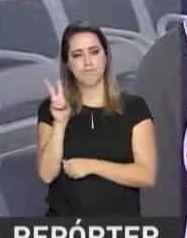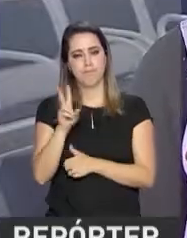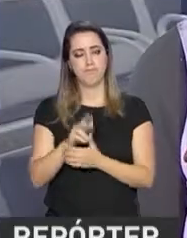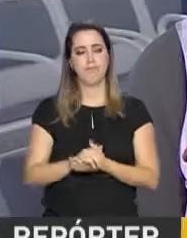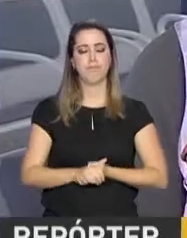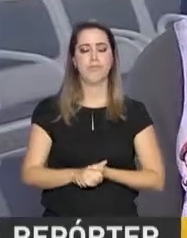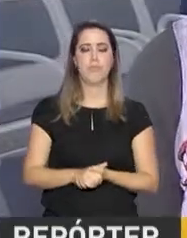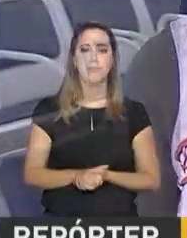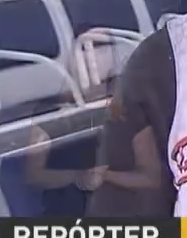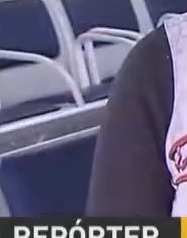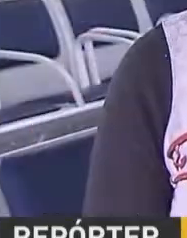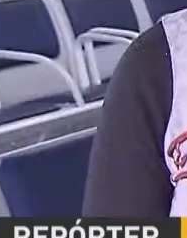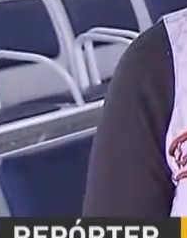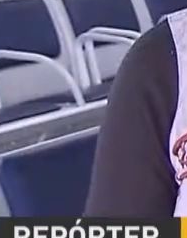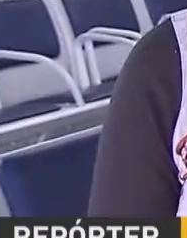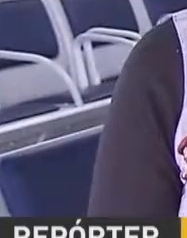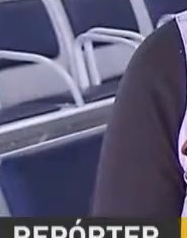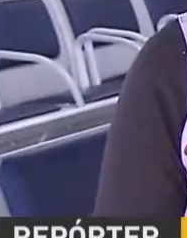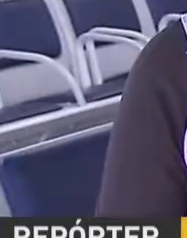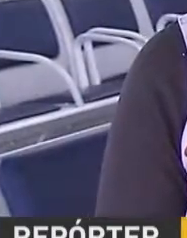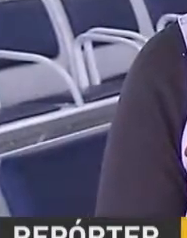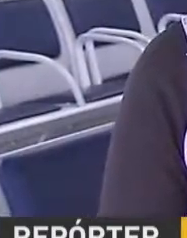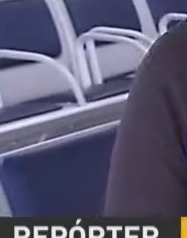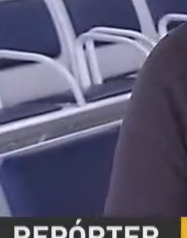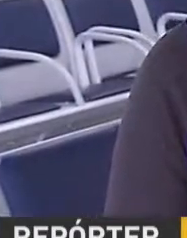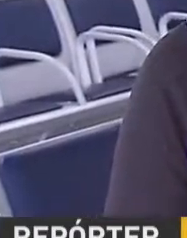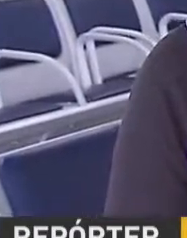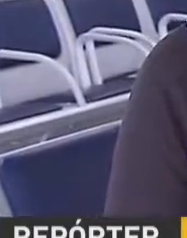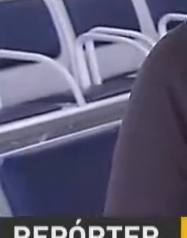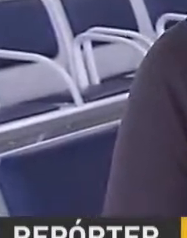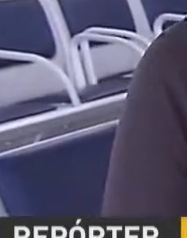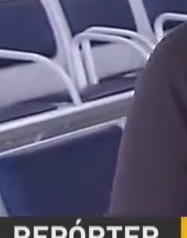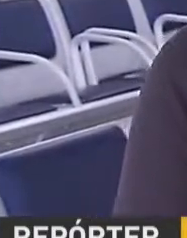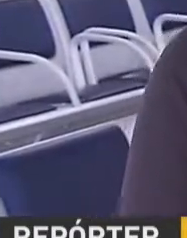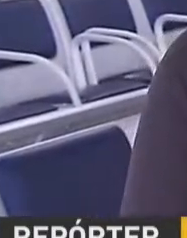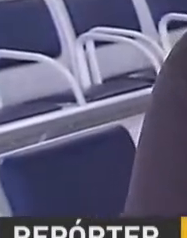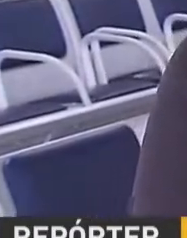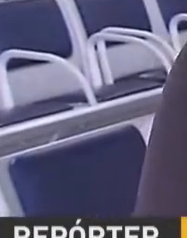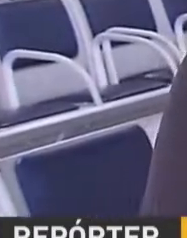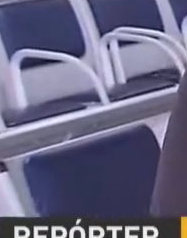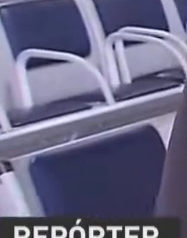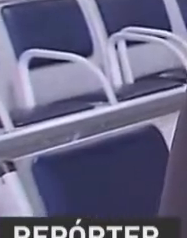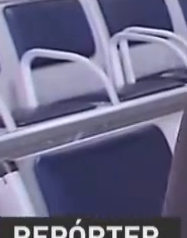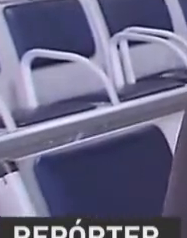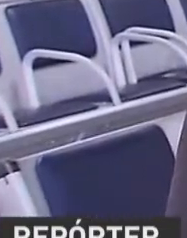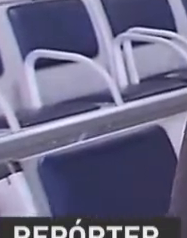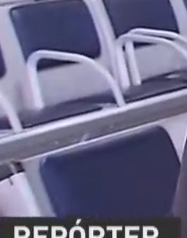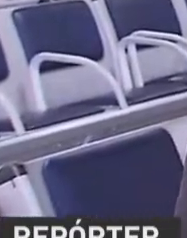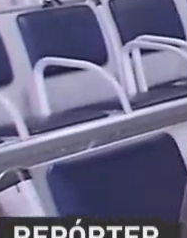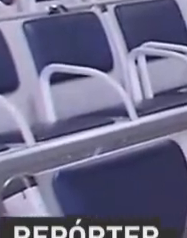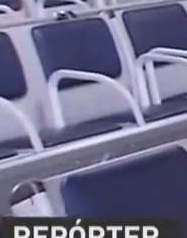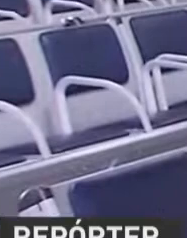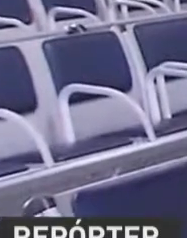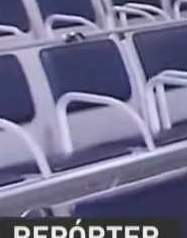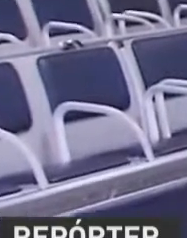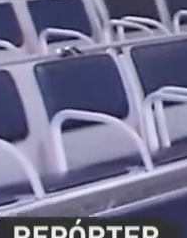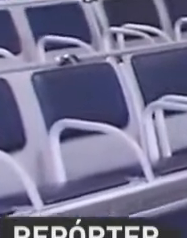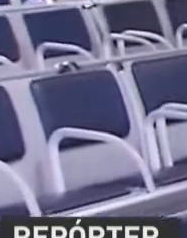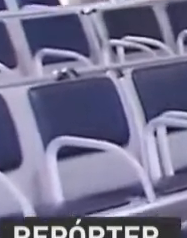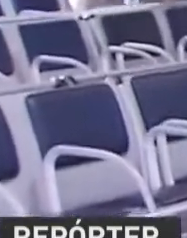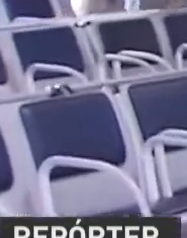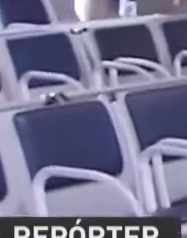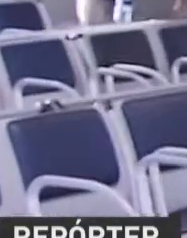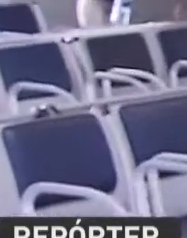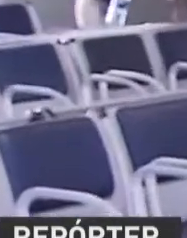Na parte de minha família, em minha casa, minhas duas filhas. Foi difícil deixar. Ah, sim, difícil,